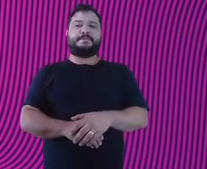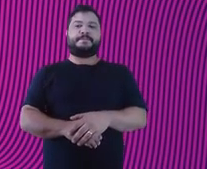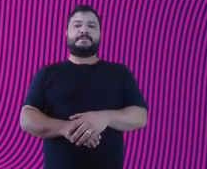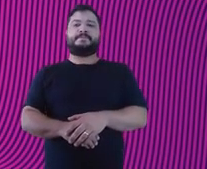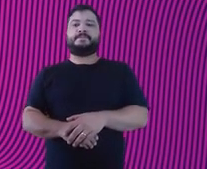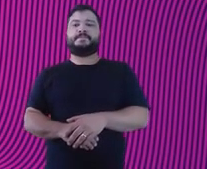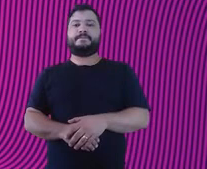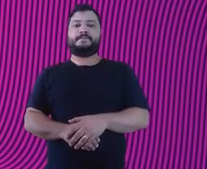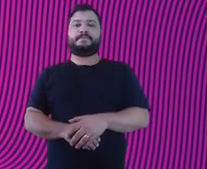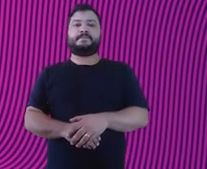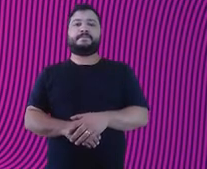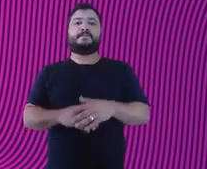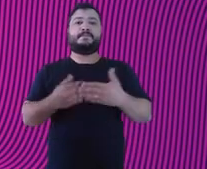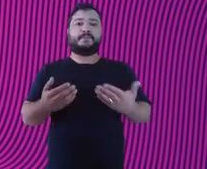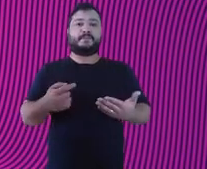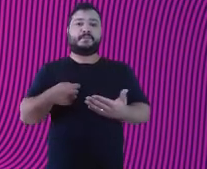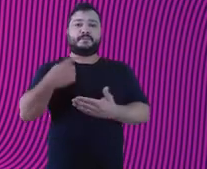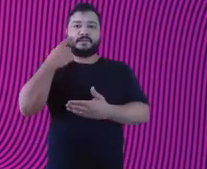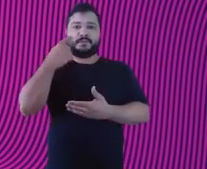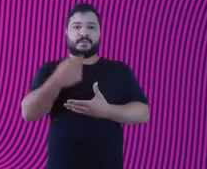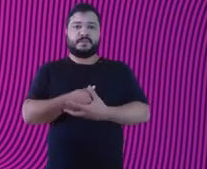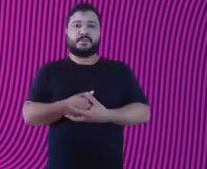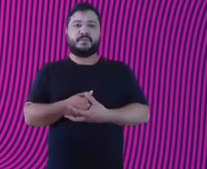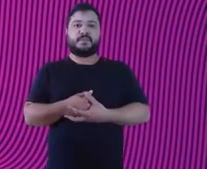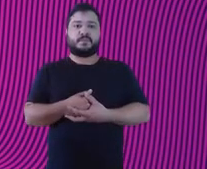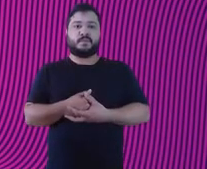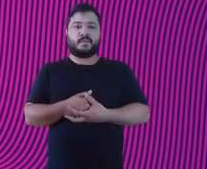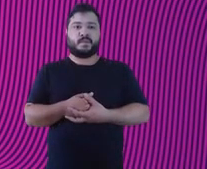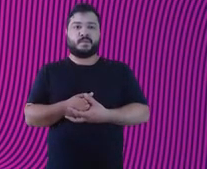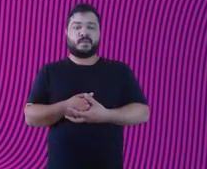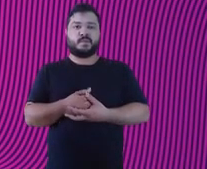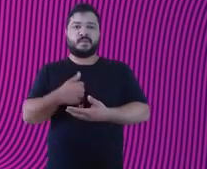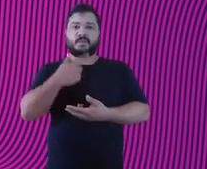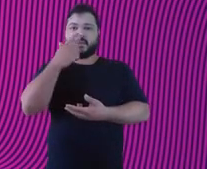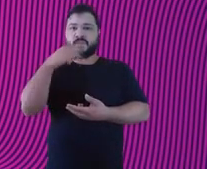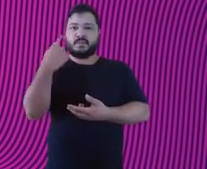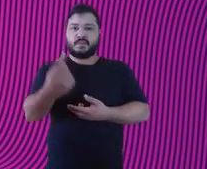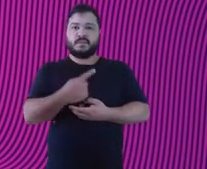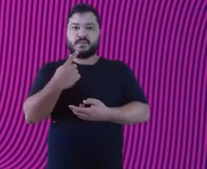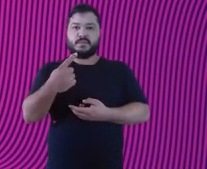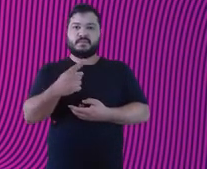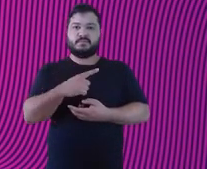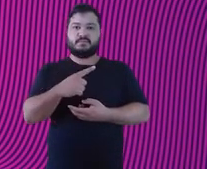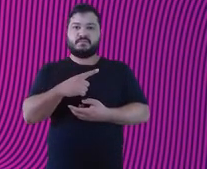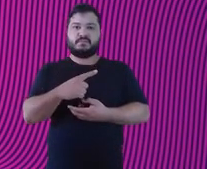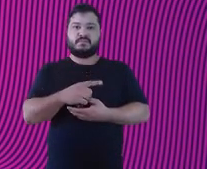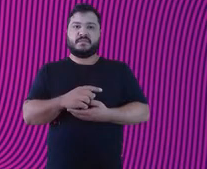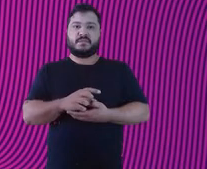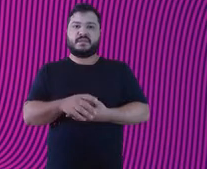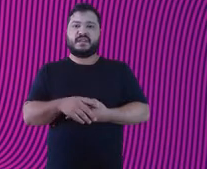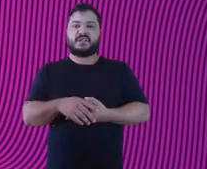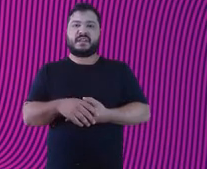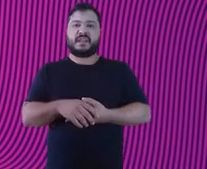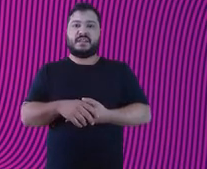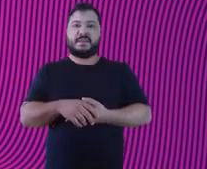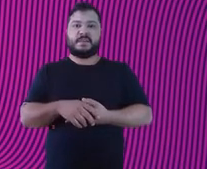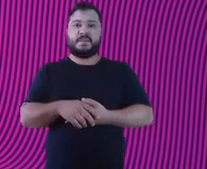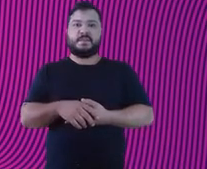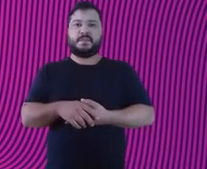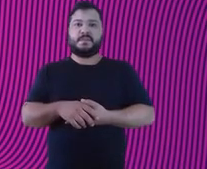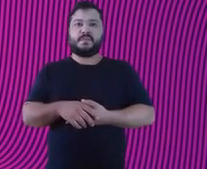Para um pouquinho, rever, né? Eu acho que a gente está diante de uma doença que tem o tratamento, ele